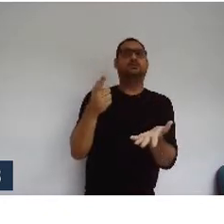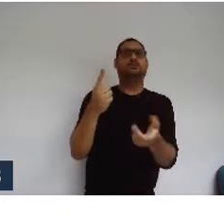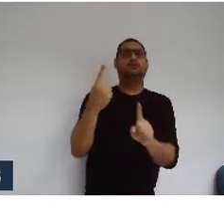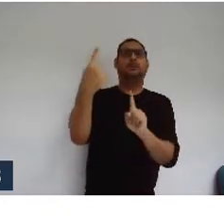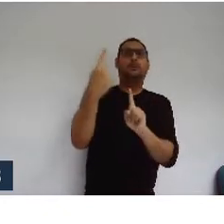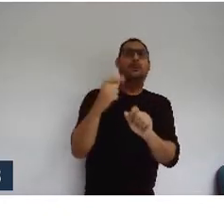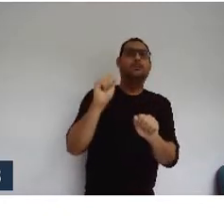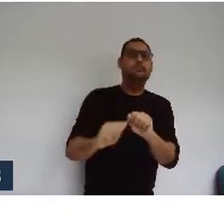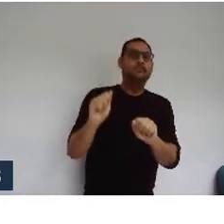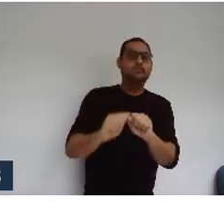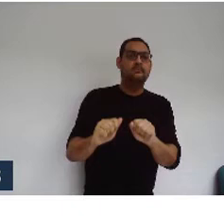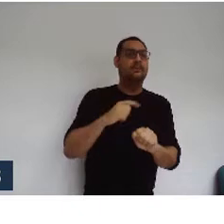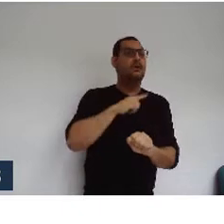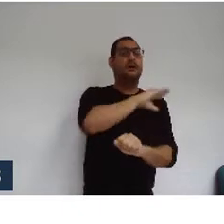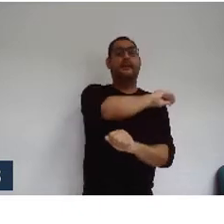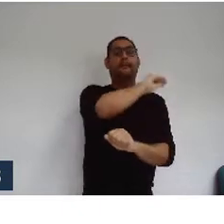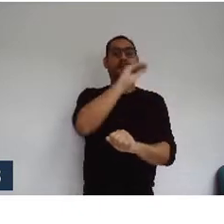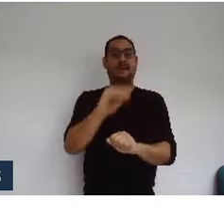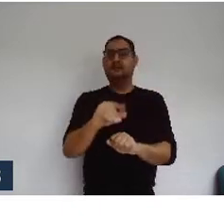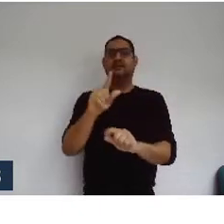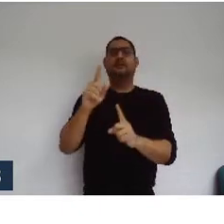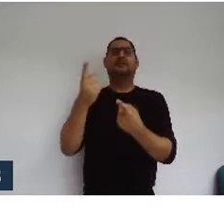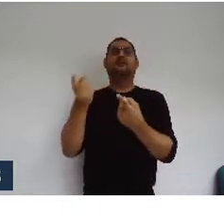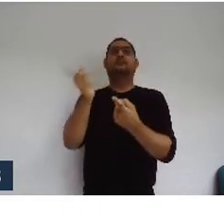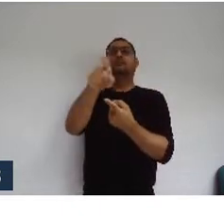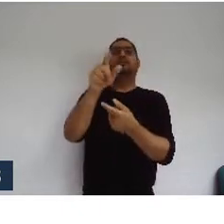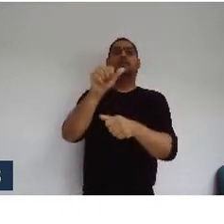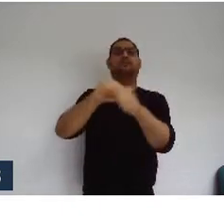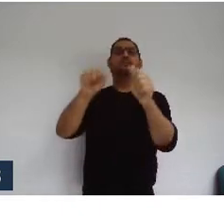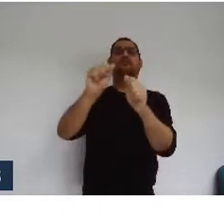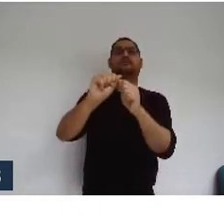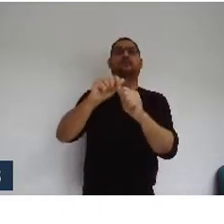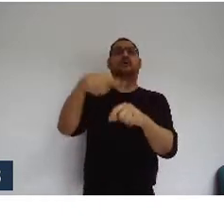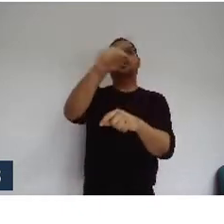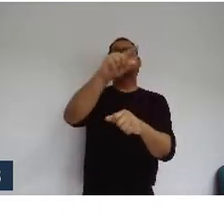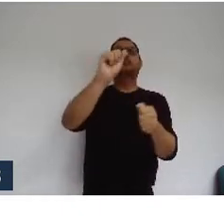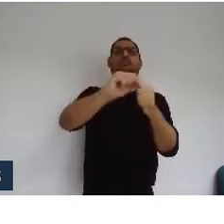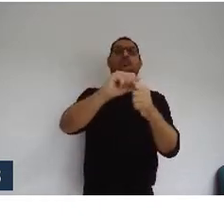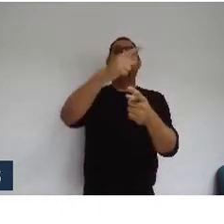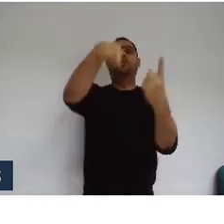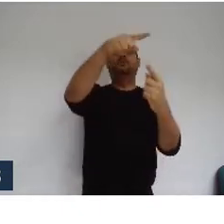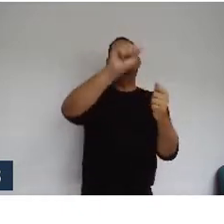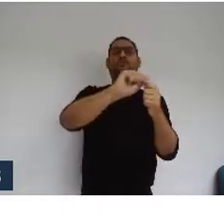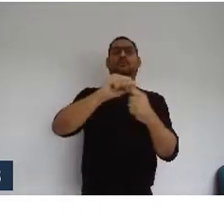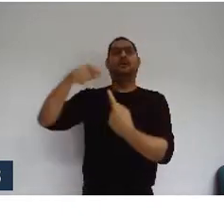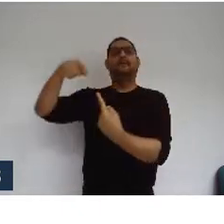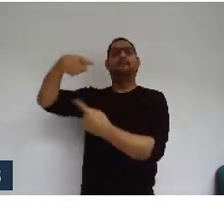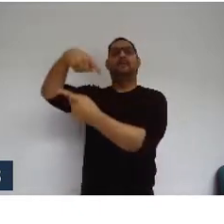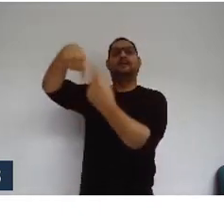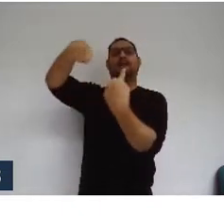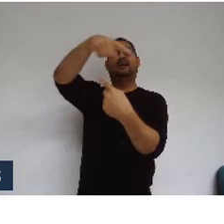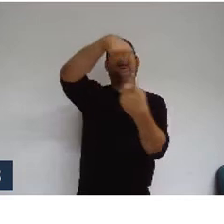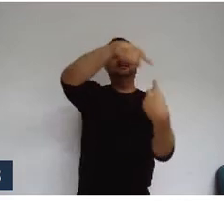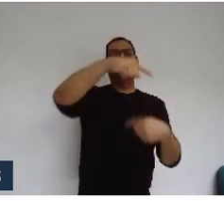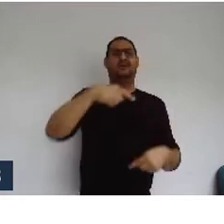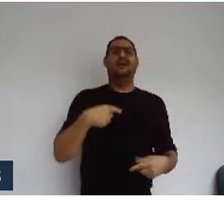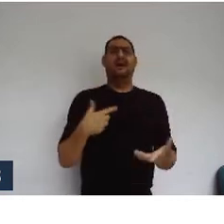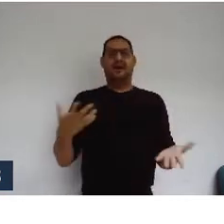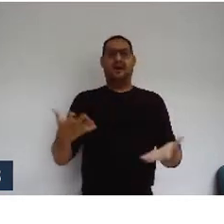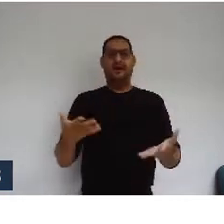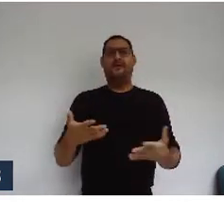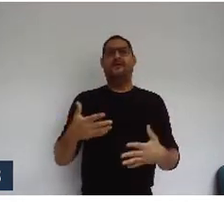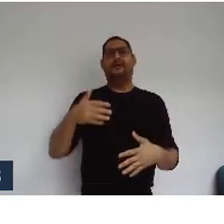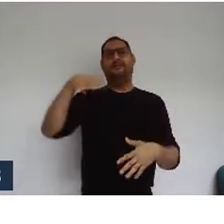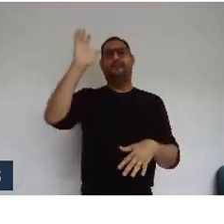a migração de parceiros. É bem curioso o que acontece agora nessa mistura do mundo online com o